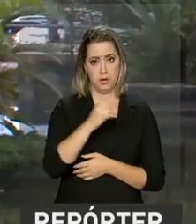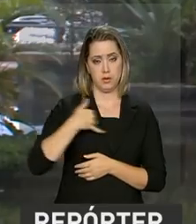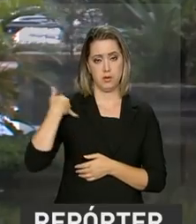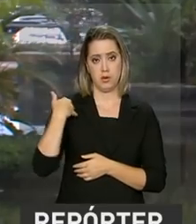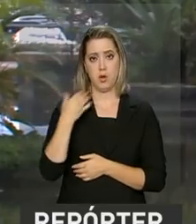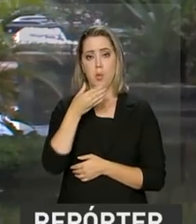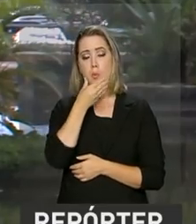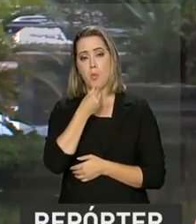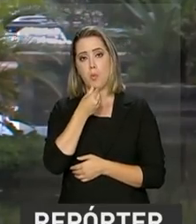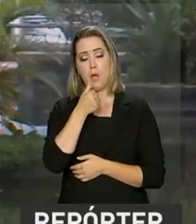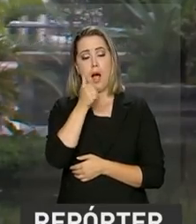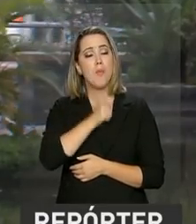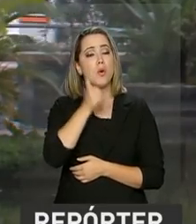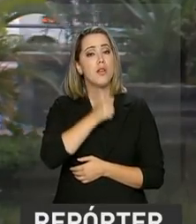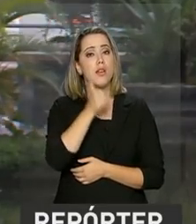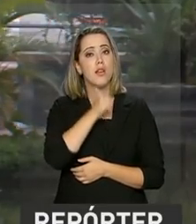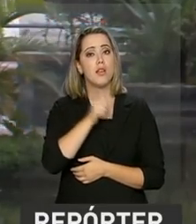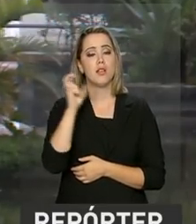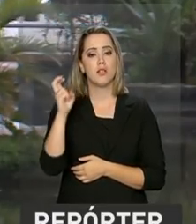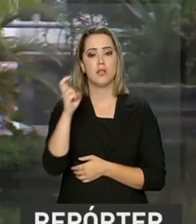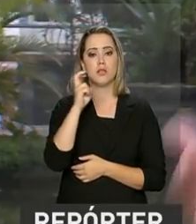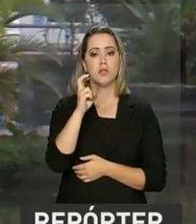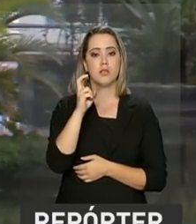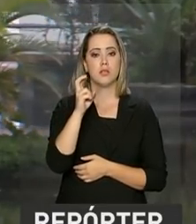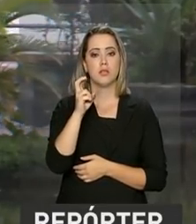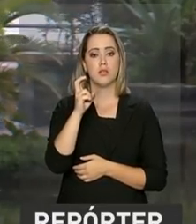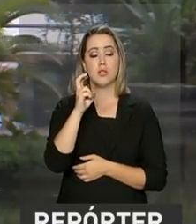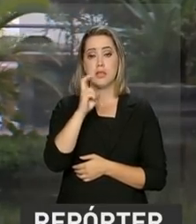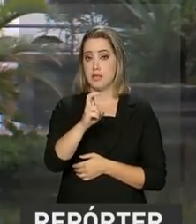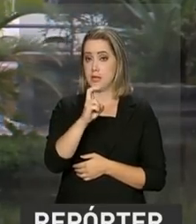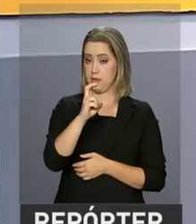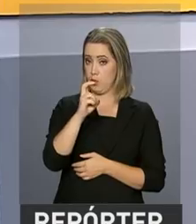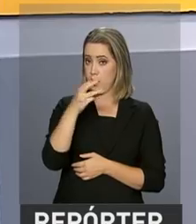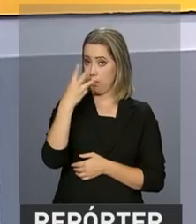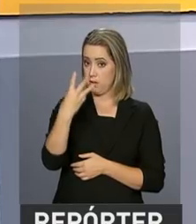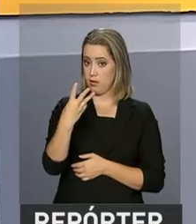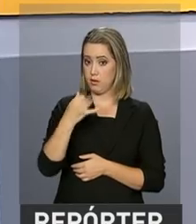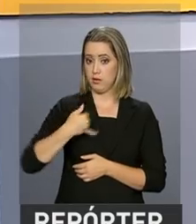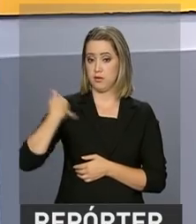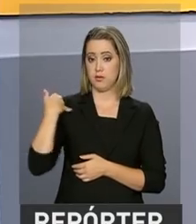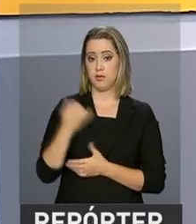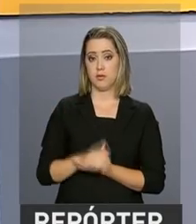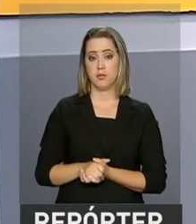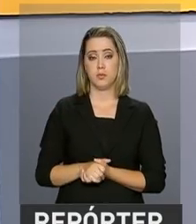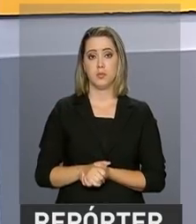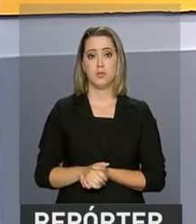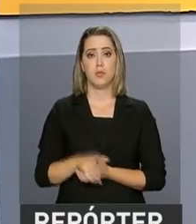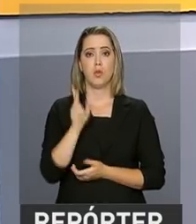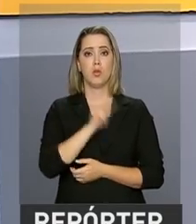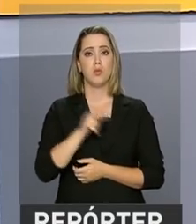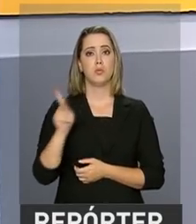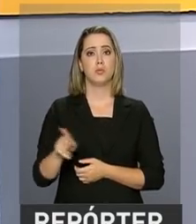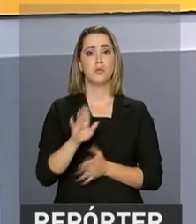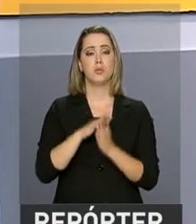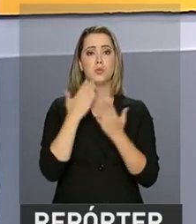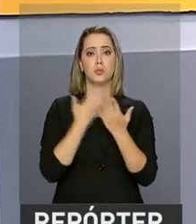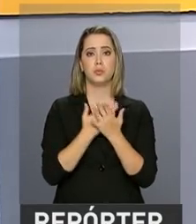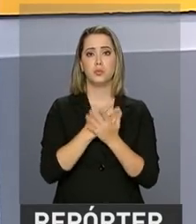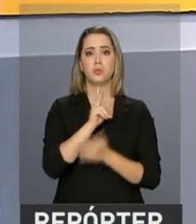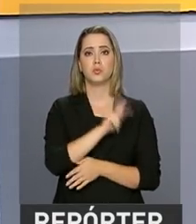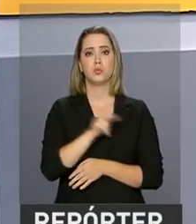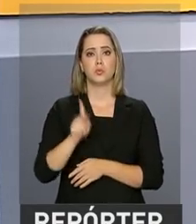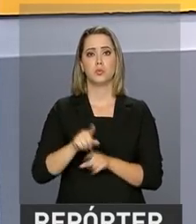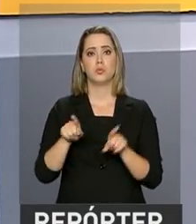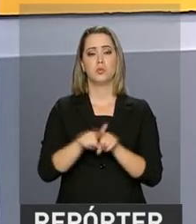idade, a mulher aos 55 anos de idade, aos 53 anos de idade. Professores de escolas públicas e privadas de todo o